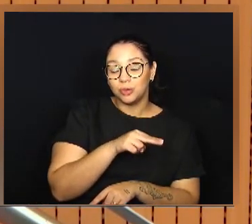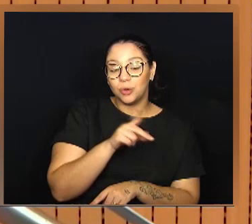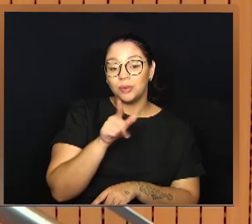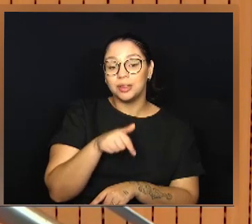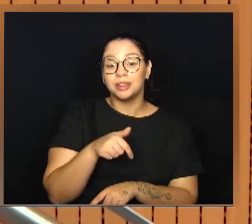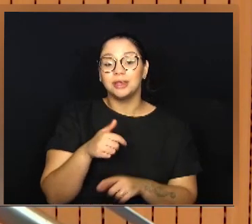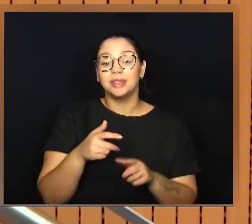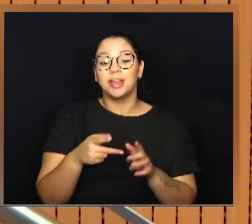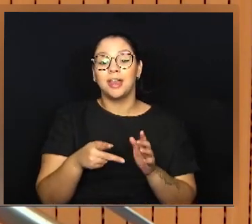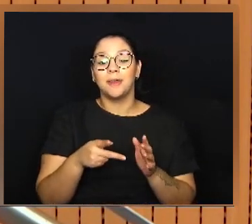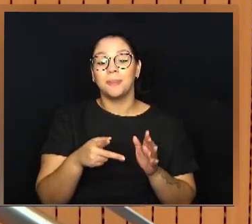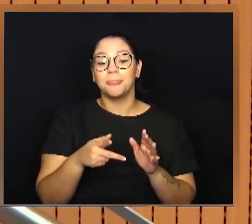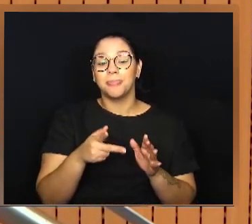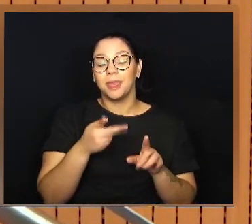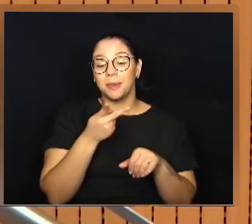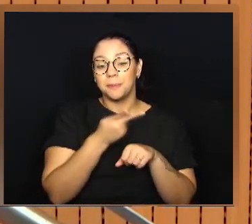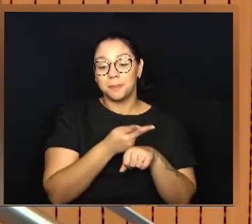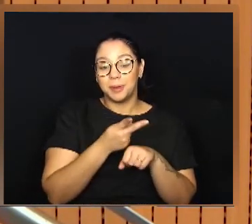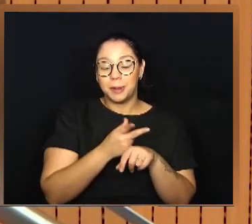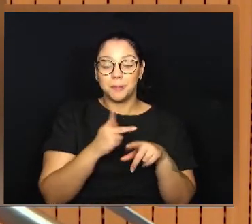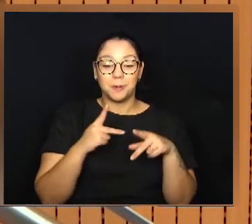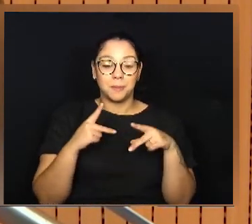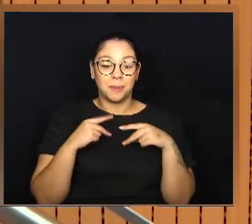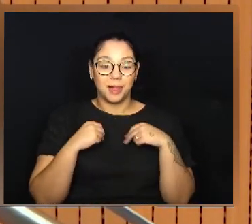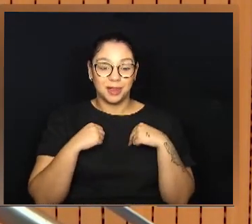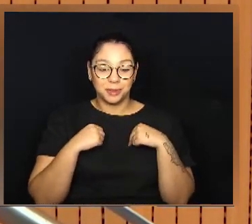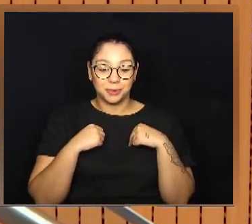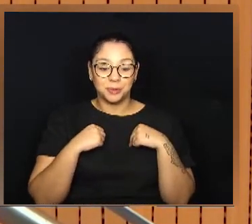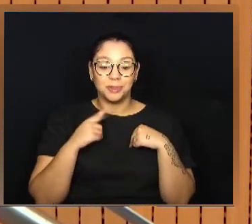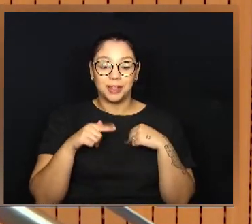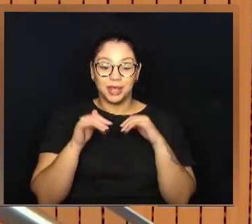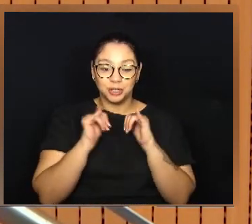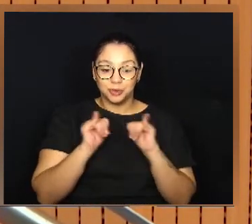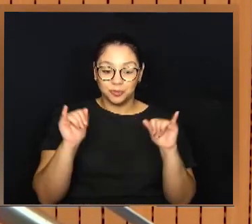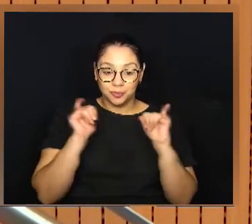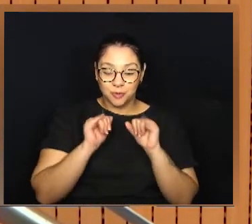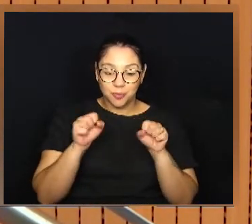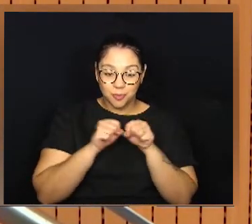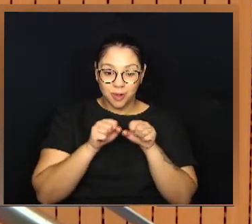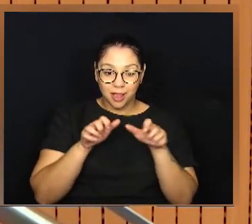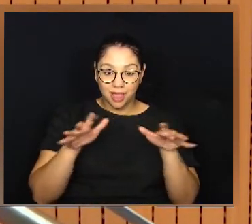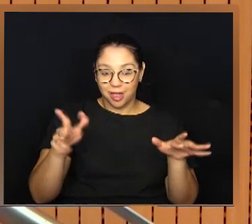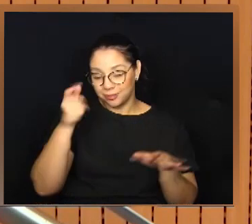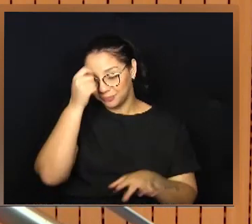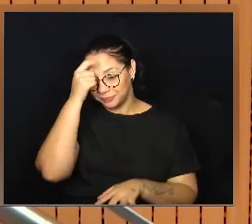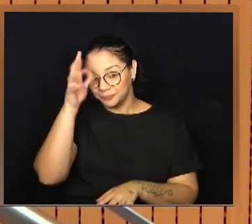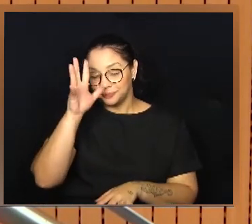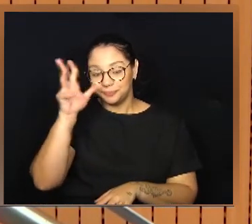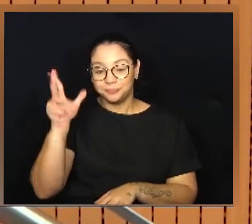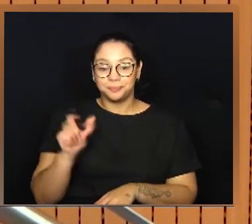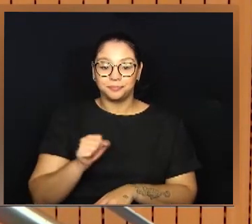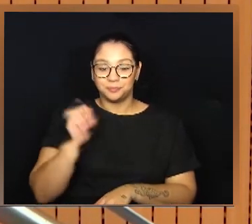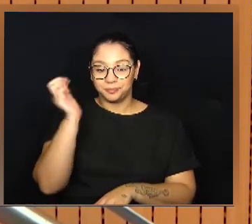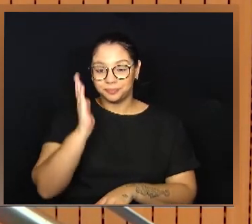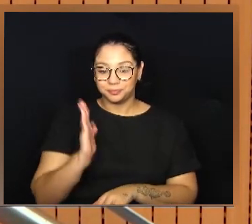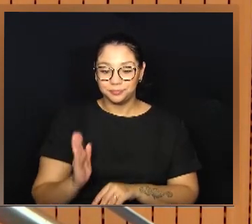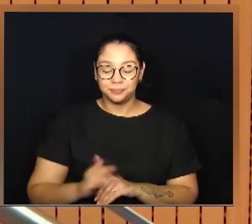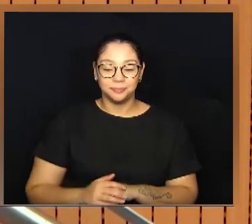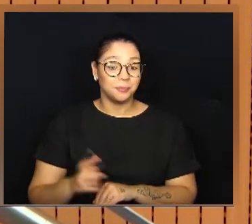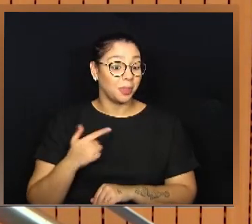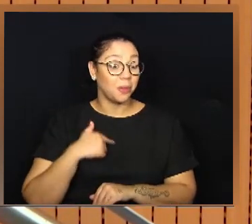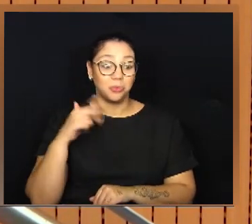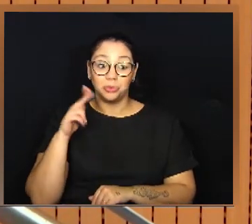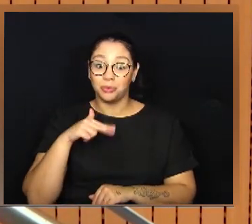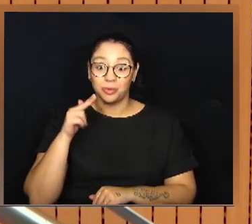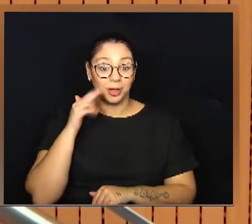o diploma de méritos Zumbi dos Palmares pela atuação na divulgação e difusão da Cultura afro-brasileira